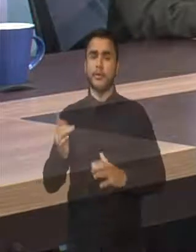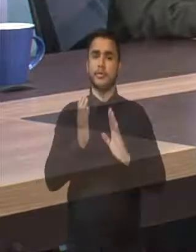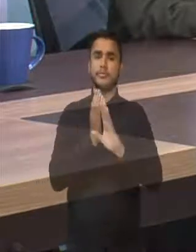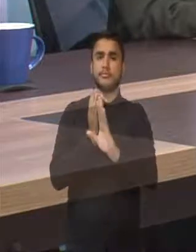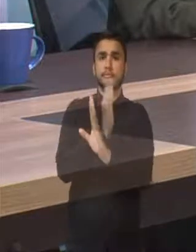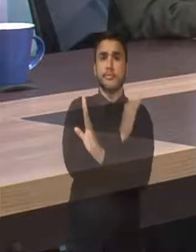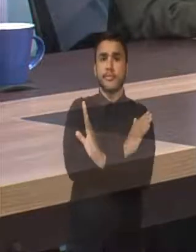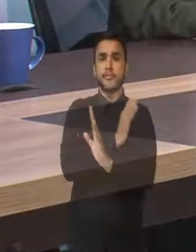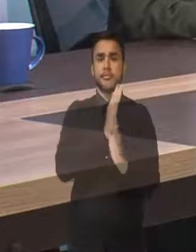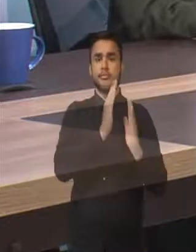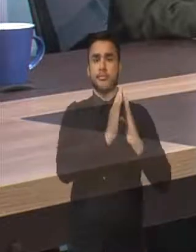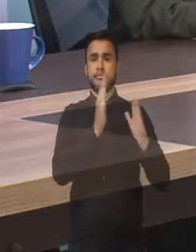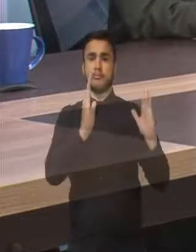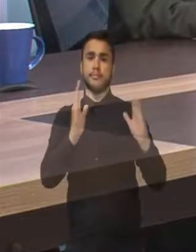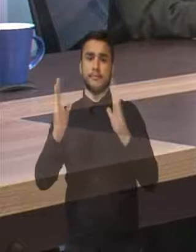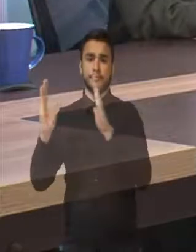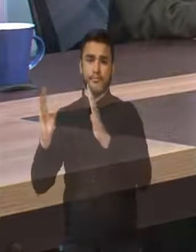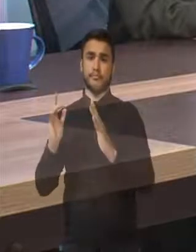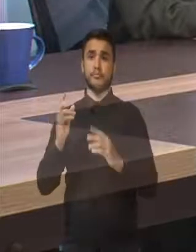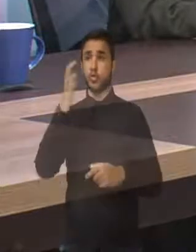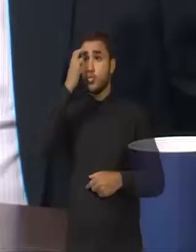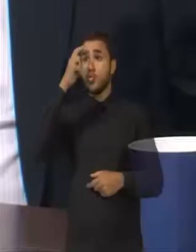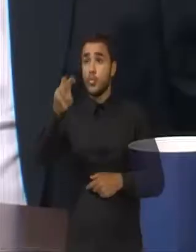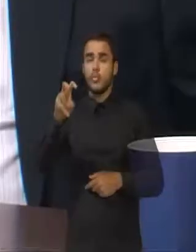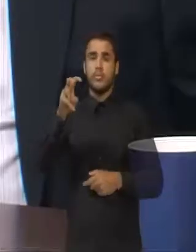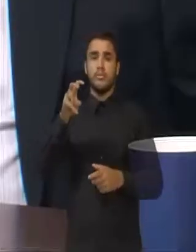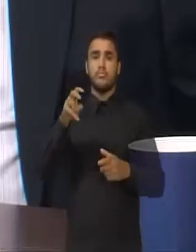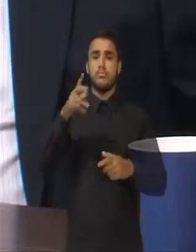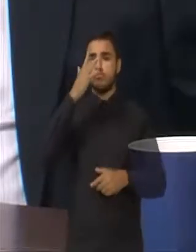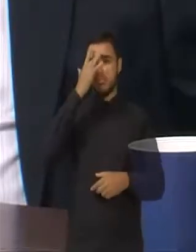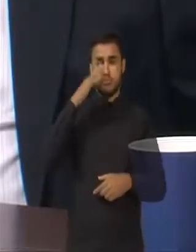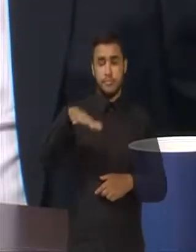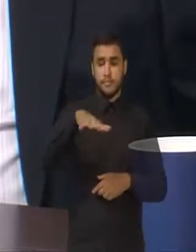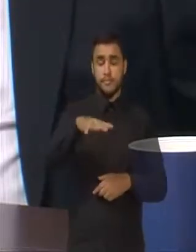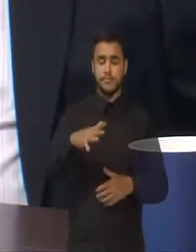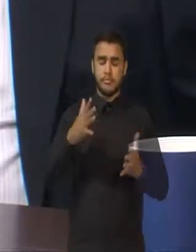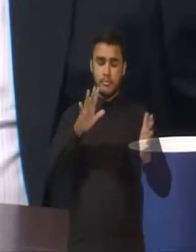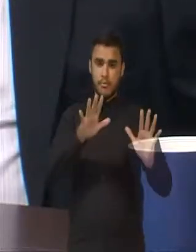cada povo. Vamos trazer isso para o Brasil. Aqui.